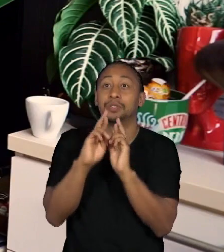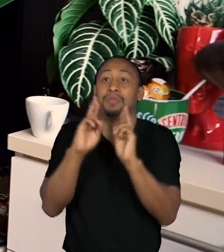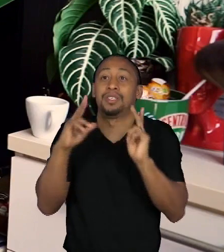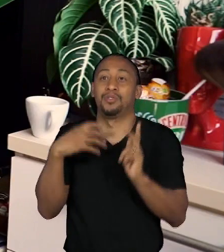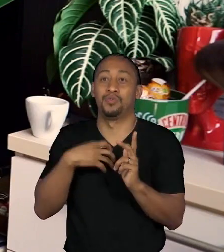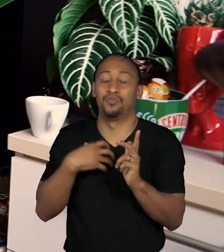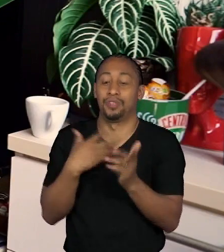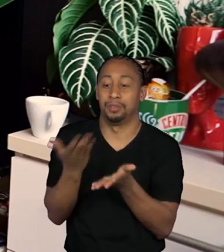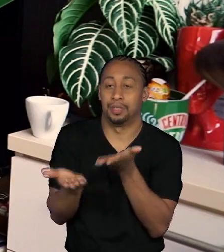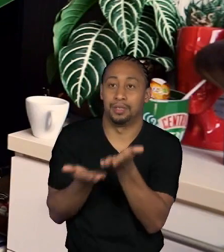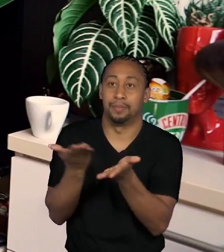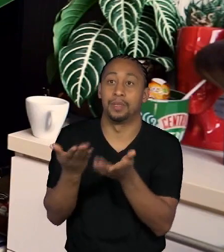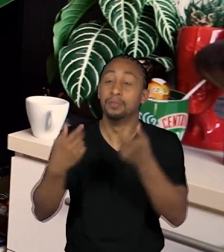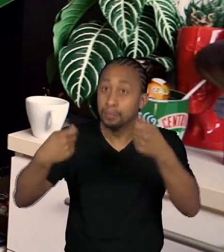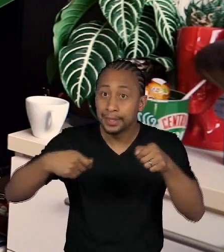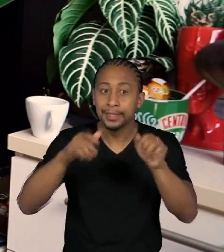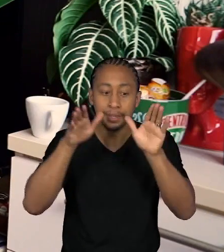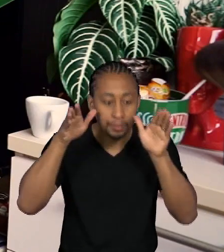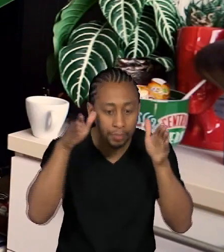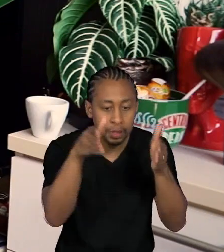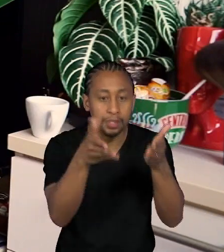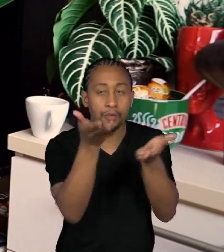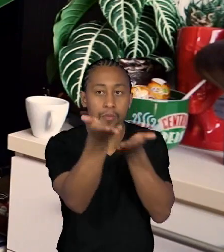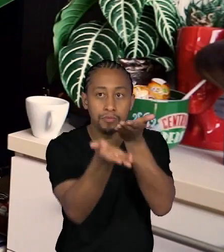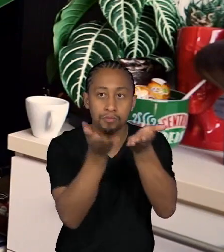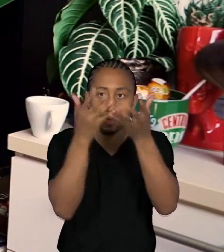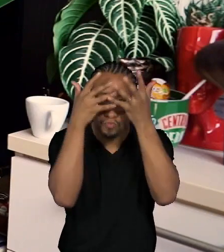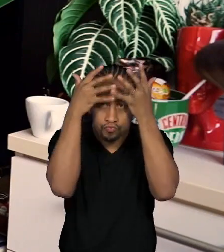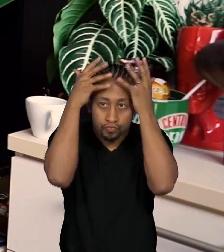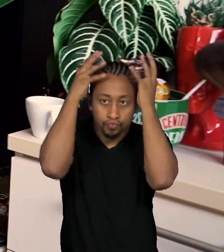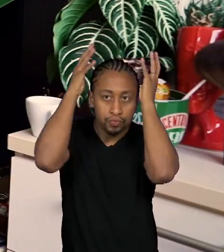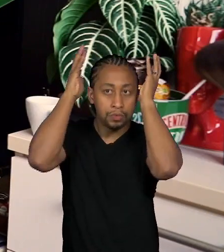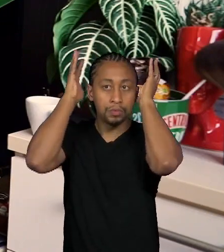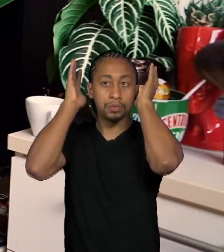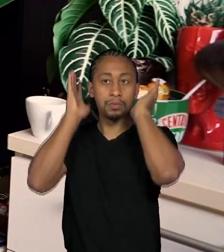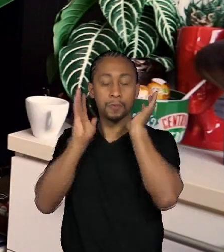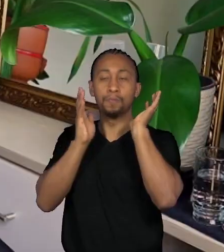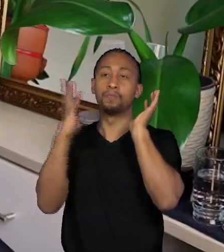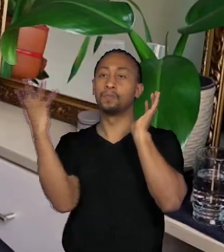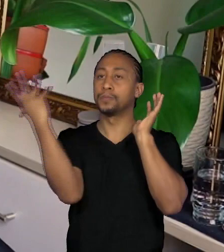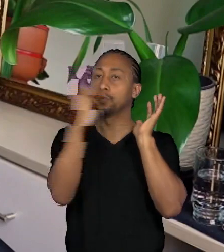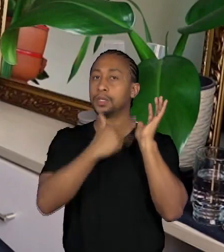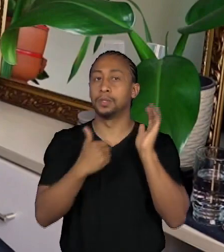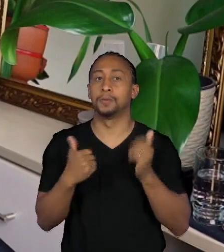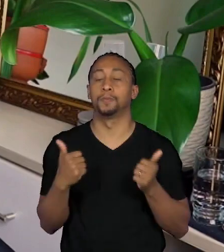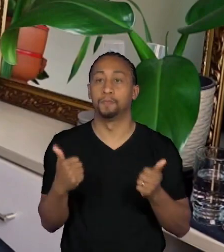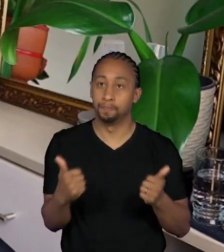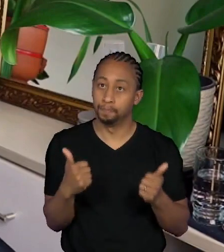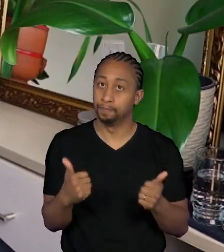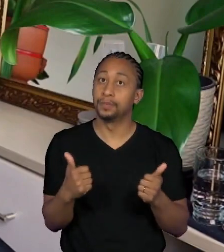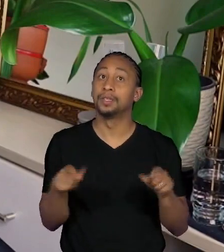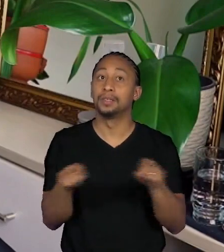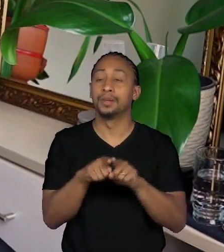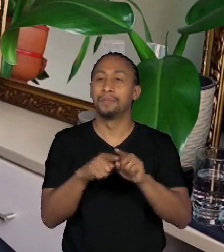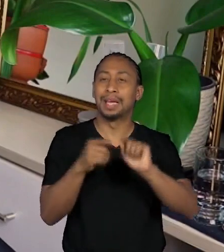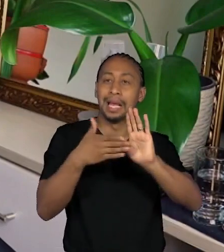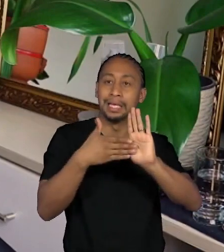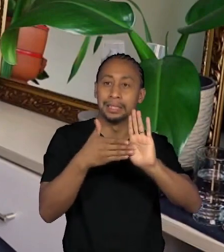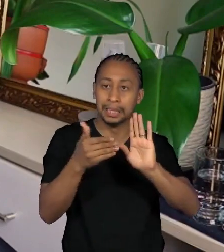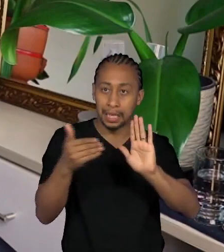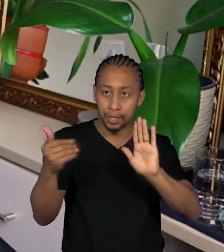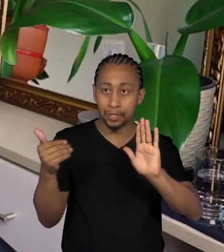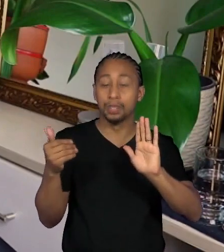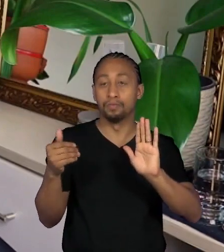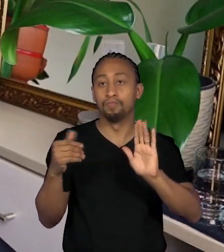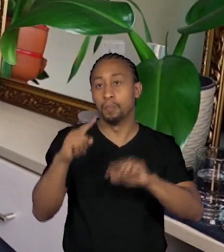serviços estéticos para que o cabelo se torne mais saudável e tal. As estéticas que a gente usa hoje no